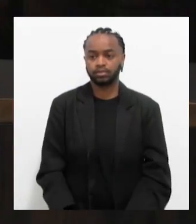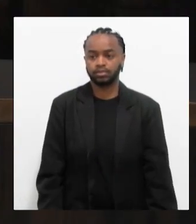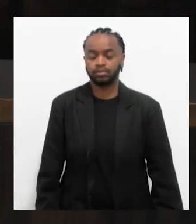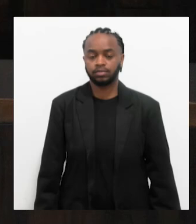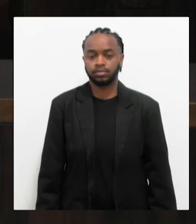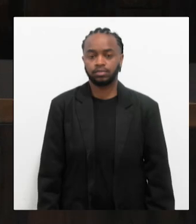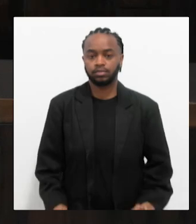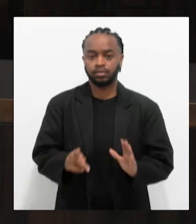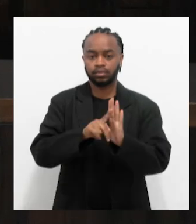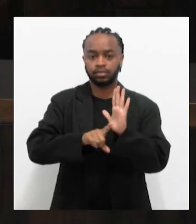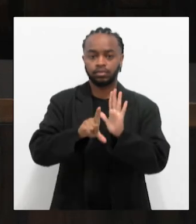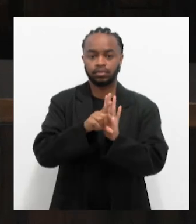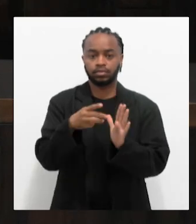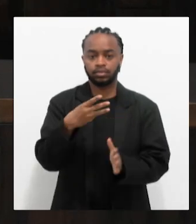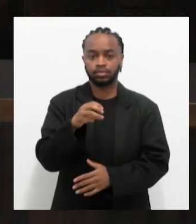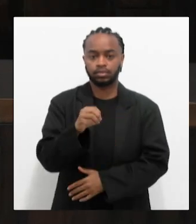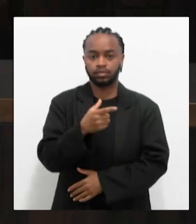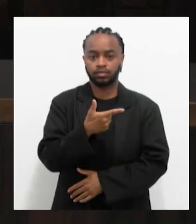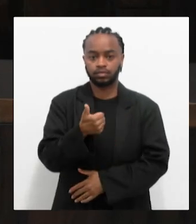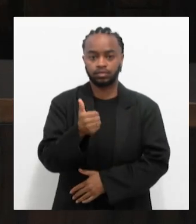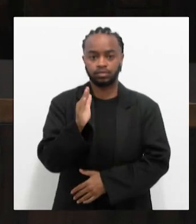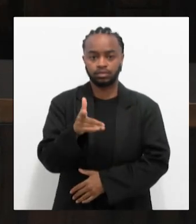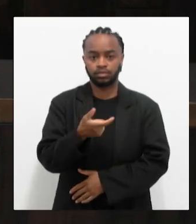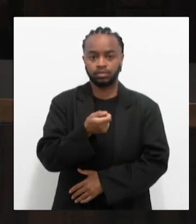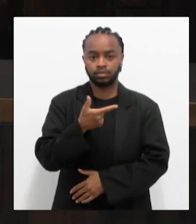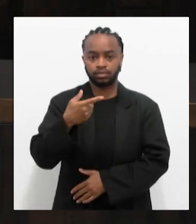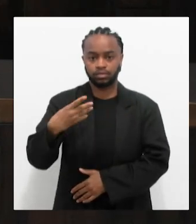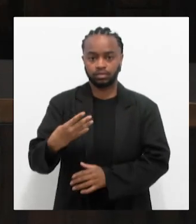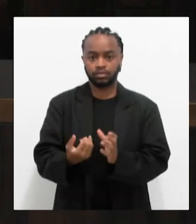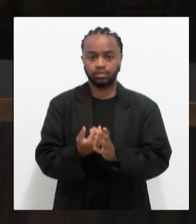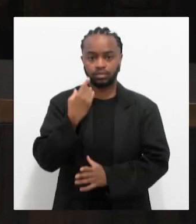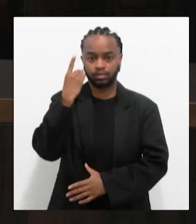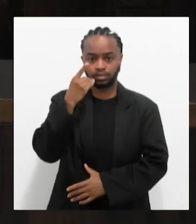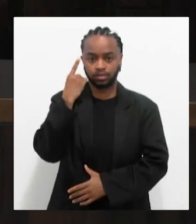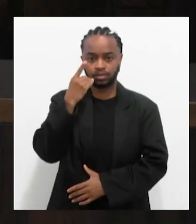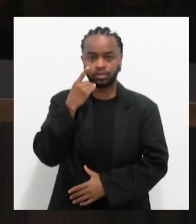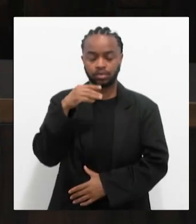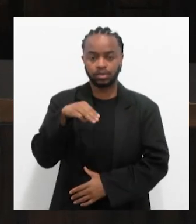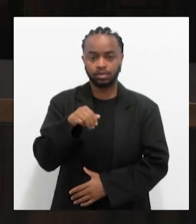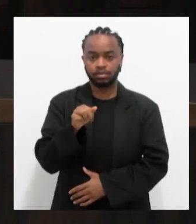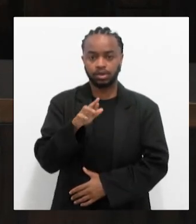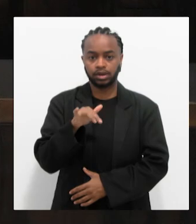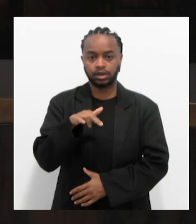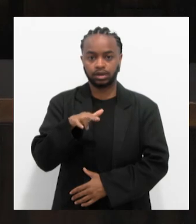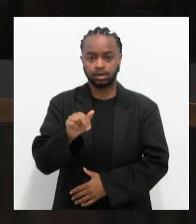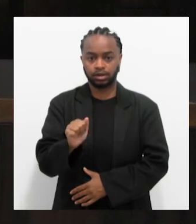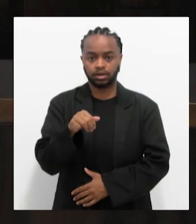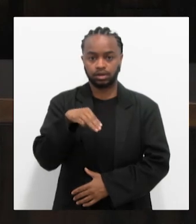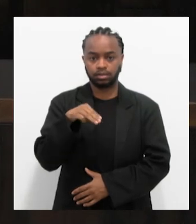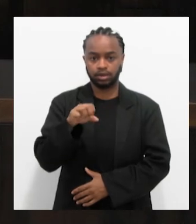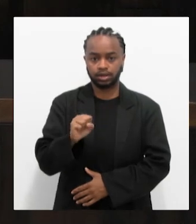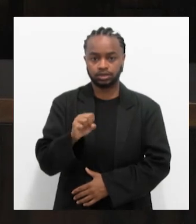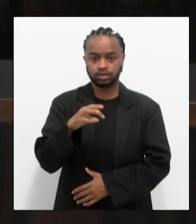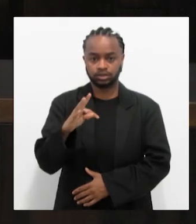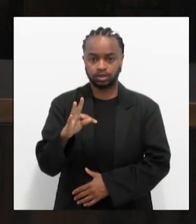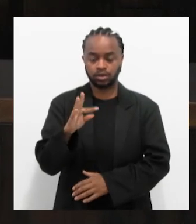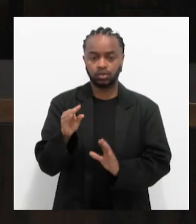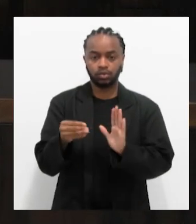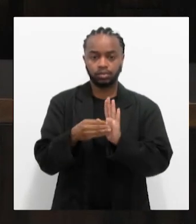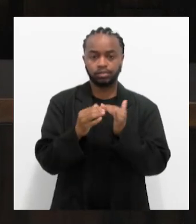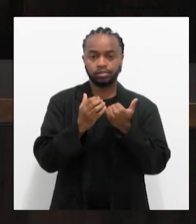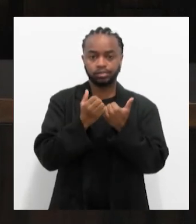Projeto de lei número 3021 de 2024, de autoria da deputada Marina, do MST, que declara como